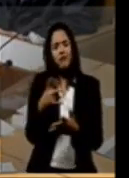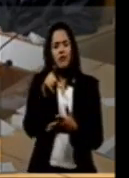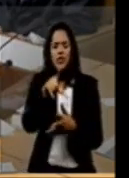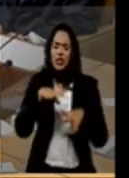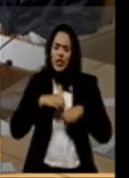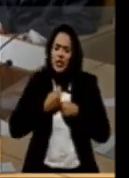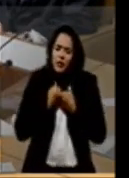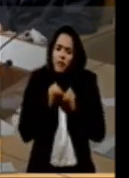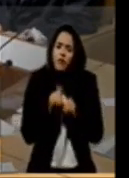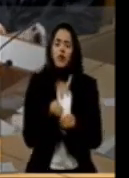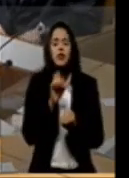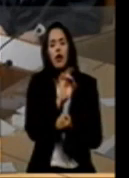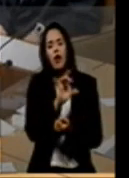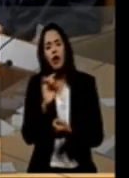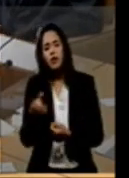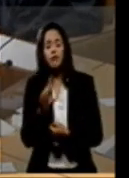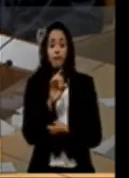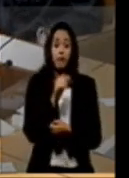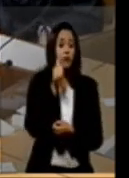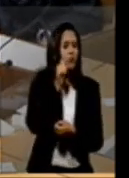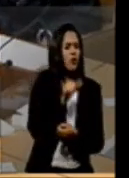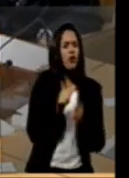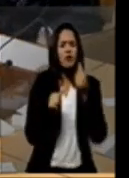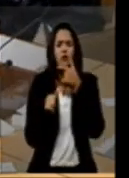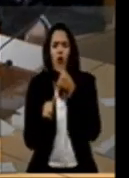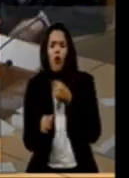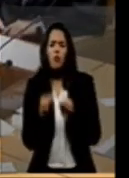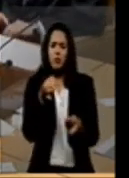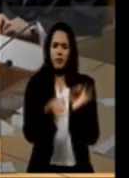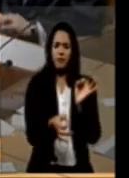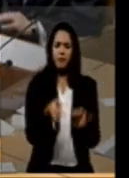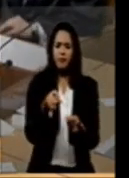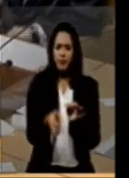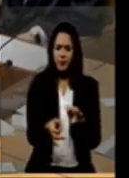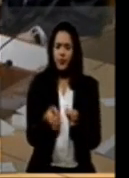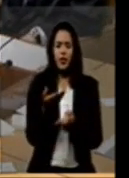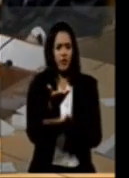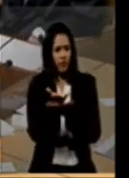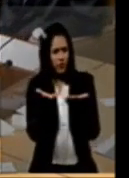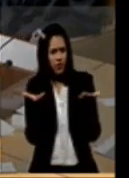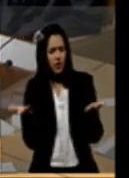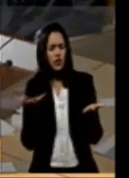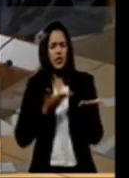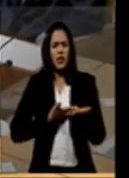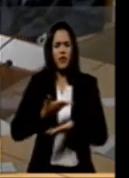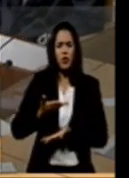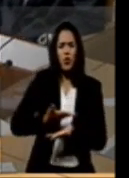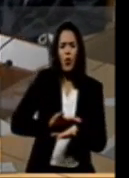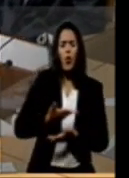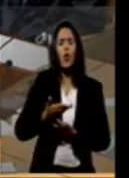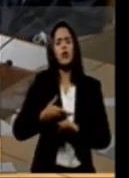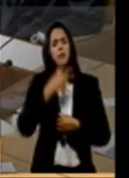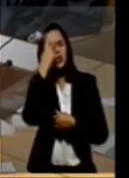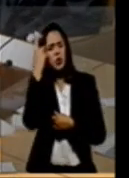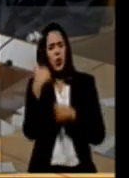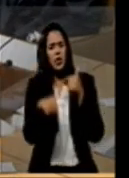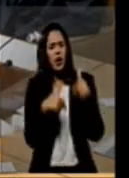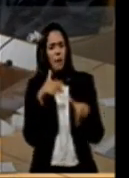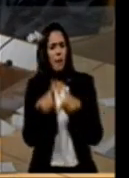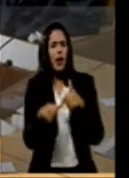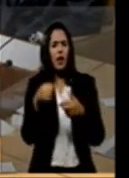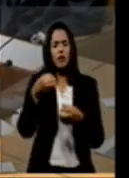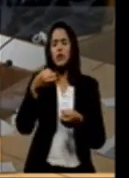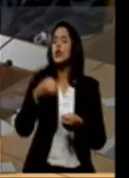de cada um das senhoras e senhores magistrados nas senhoras e senhores servidores colaboradores do poder